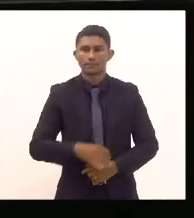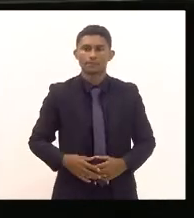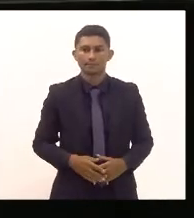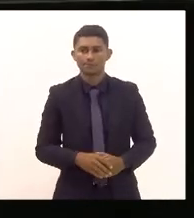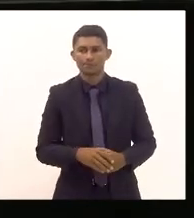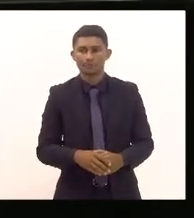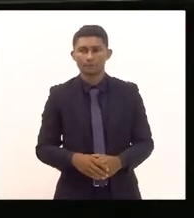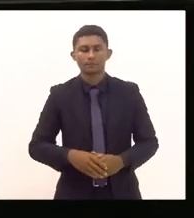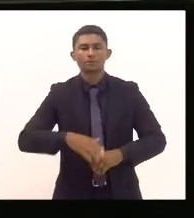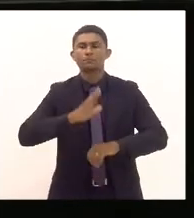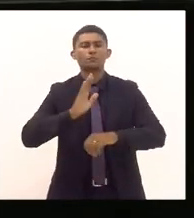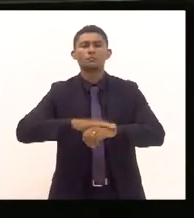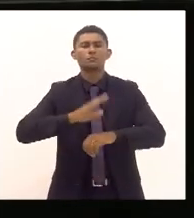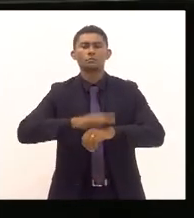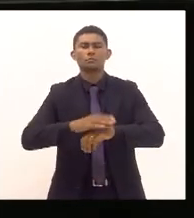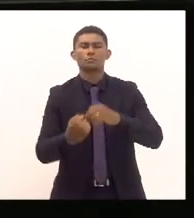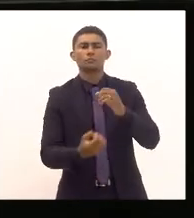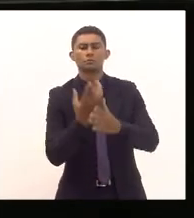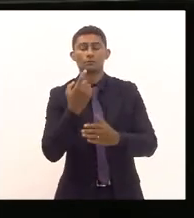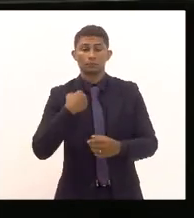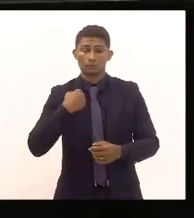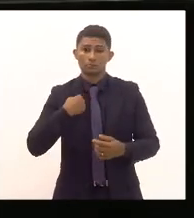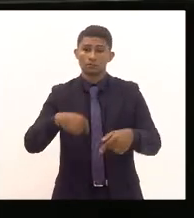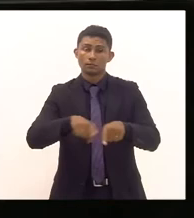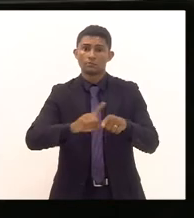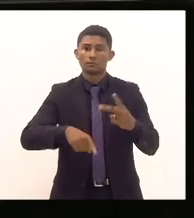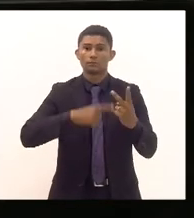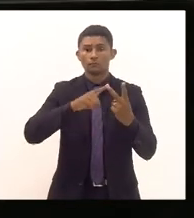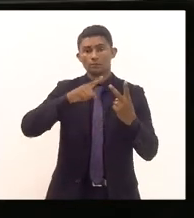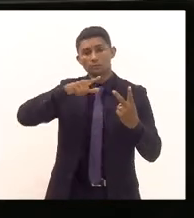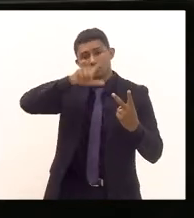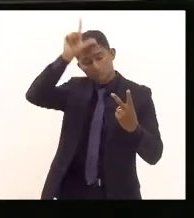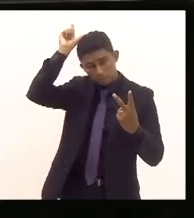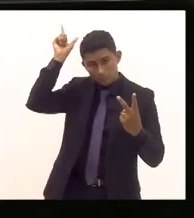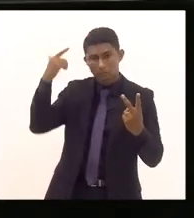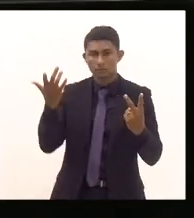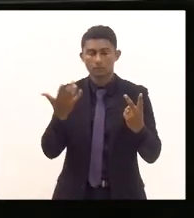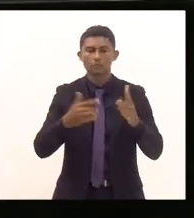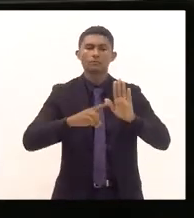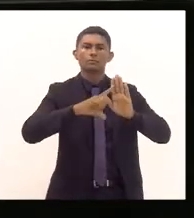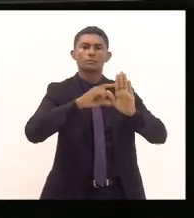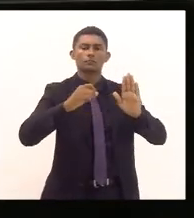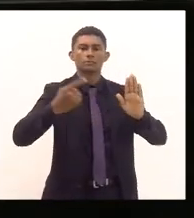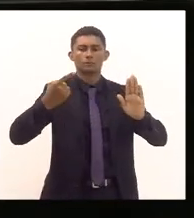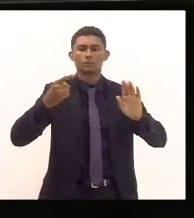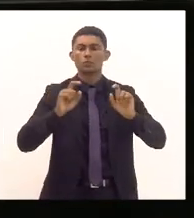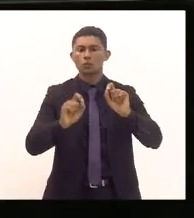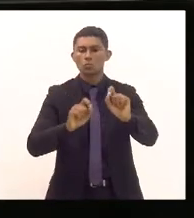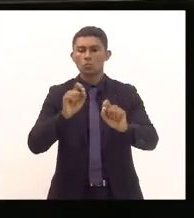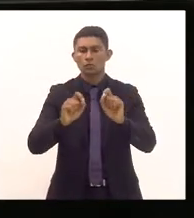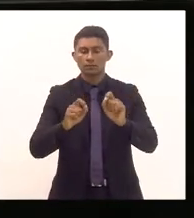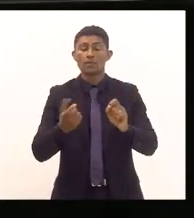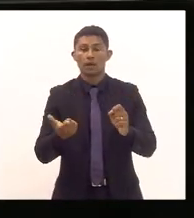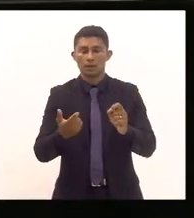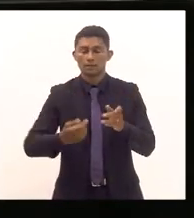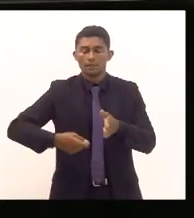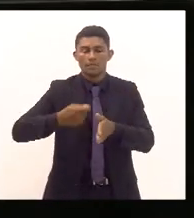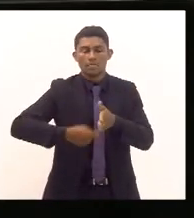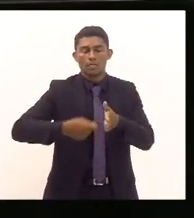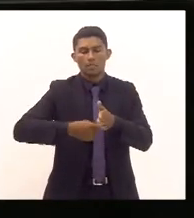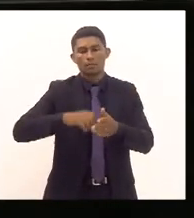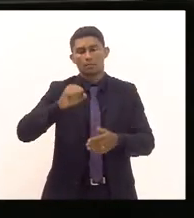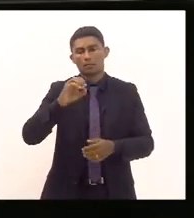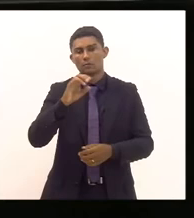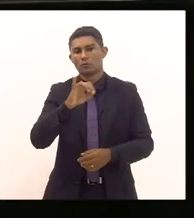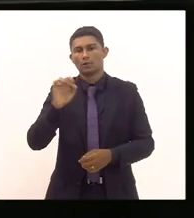autores desse projeto gerida por causa dos indicadores Paulo artigo 1º fica instituído a tarifa social referente ao